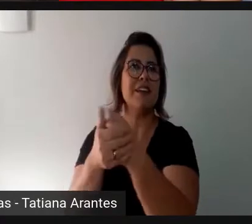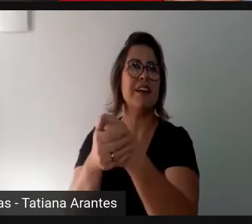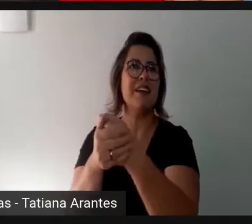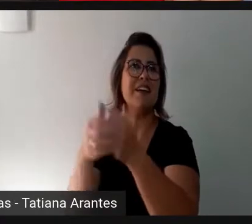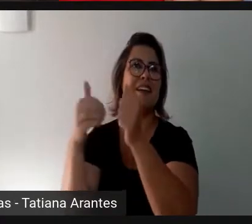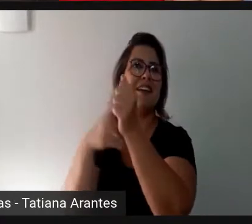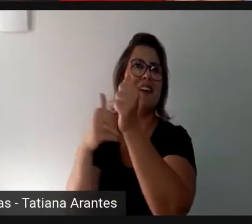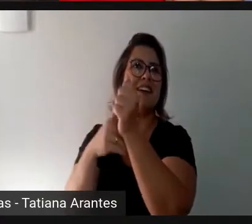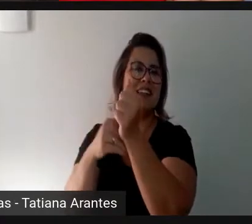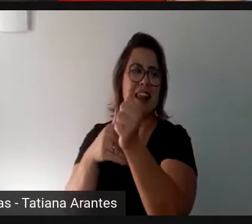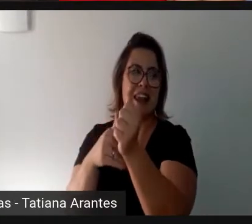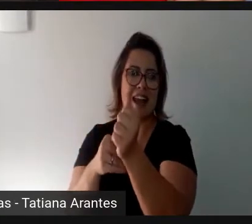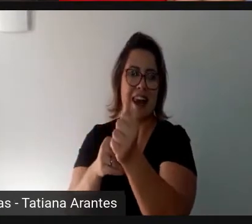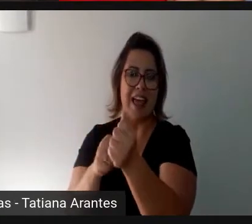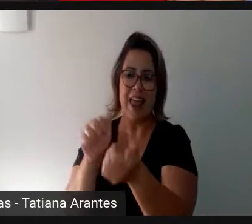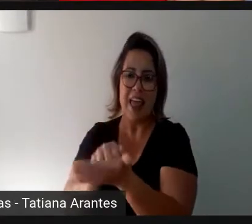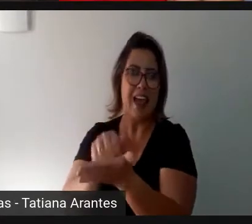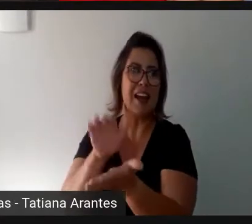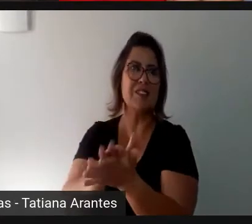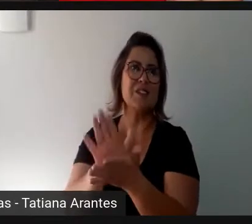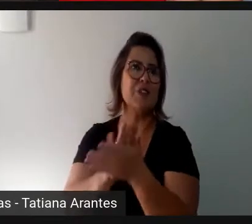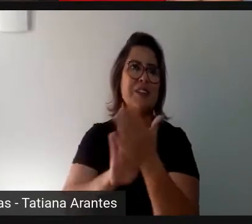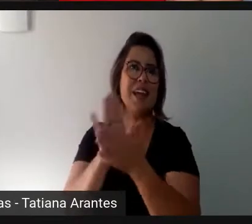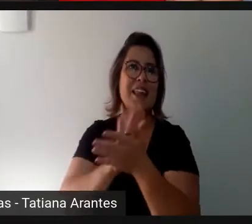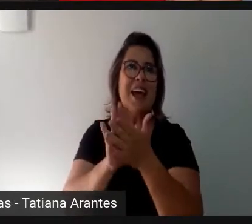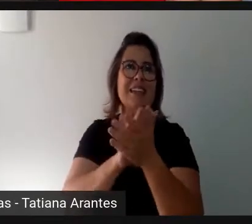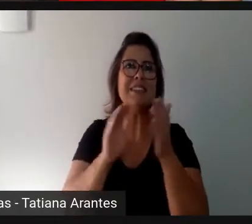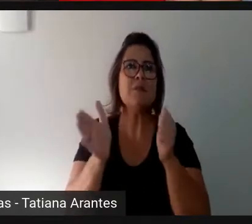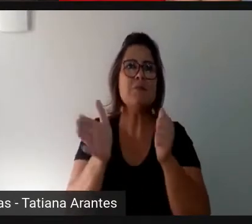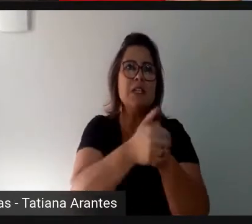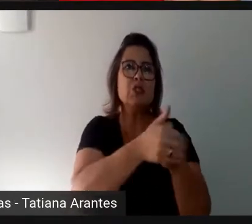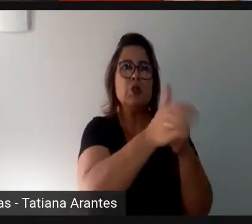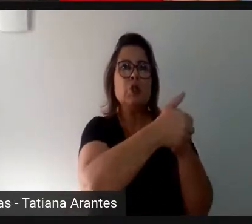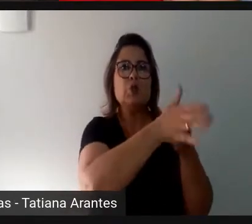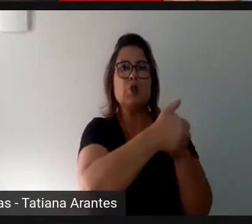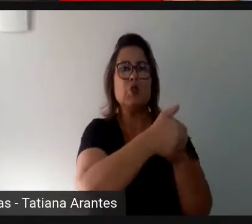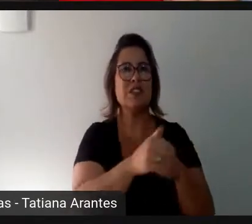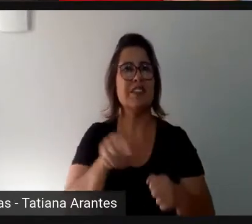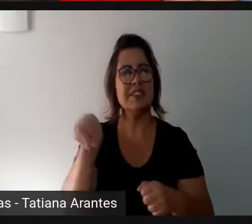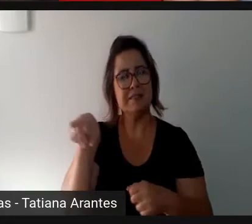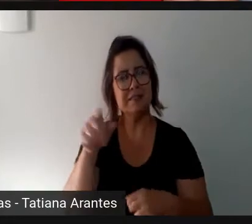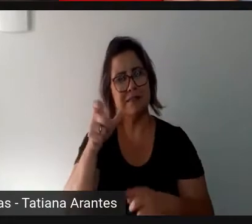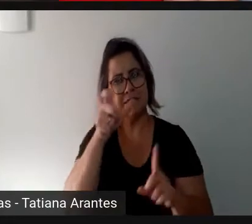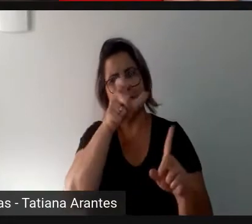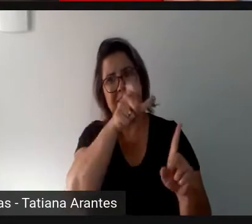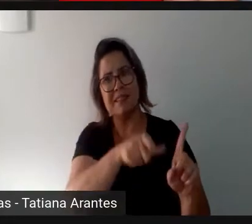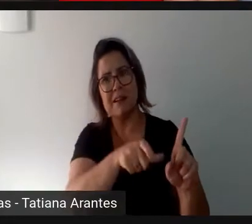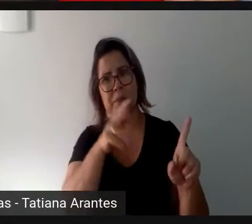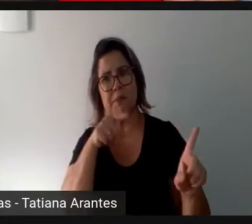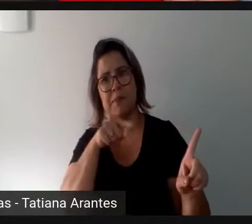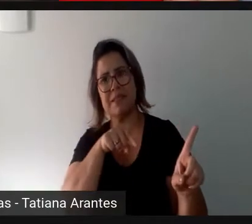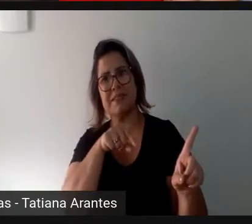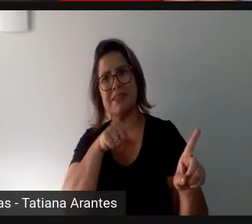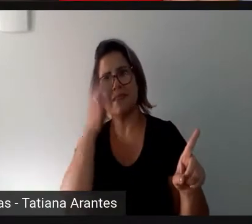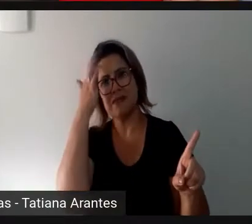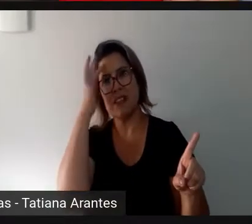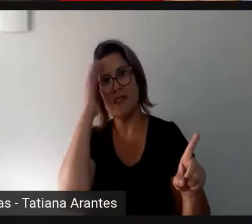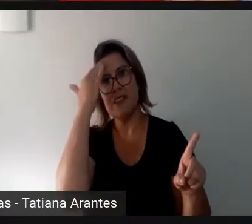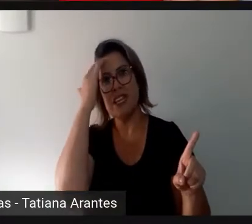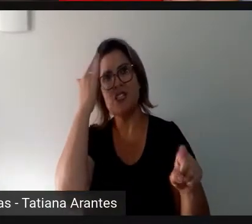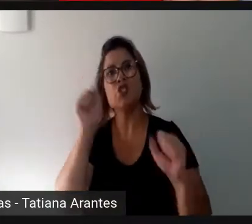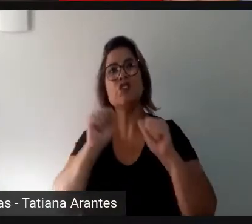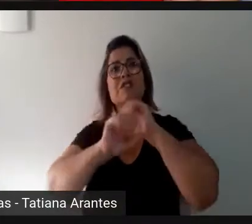generoso nessa motivação. E se você achar que um terceiro não vai entender o que você fez, você foi transparente, né?